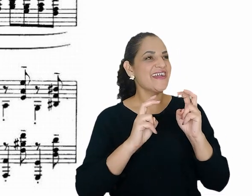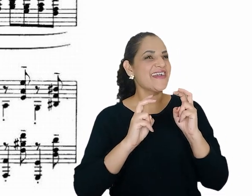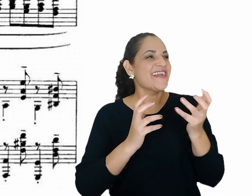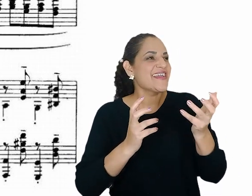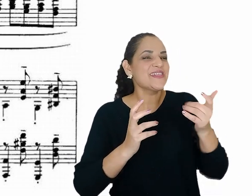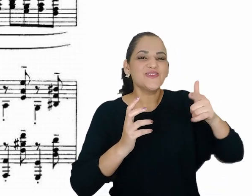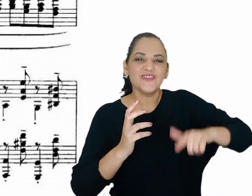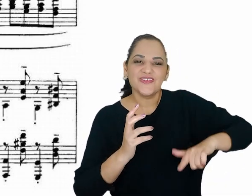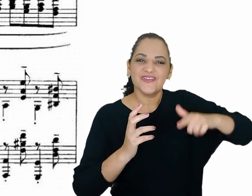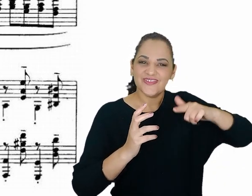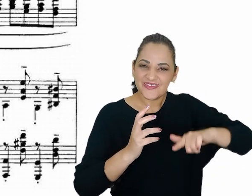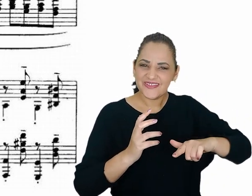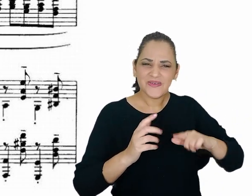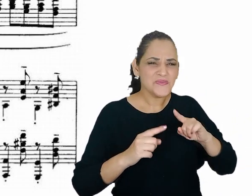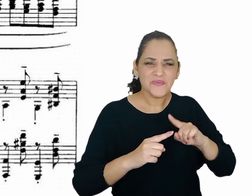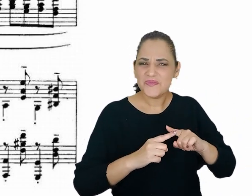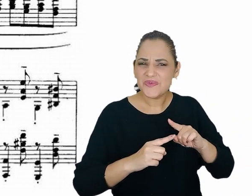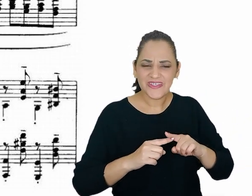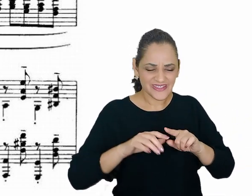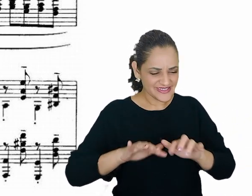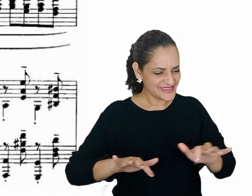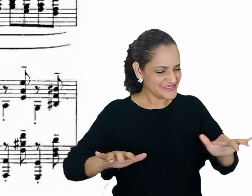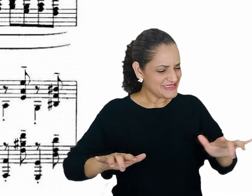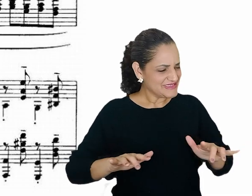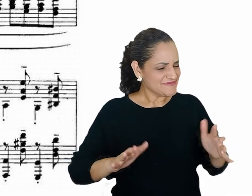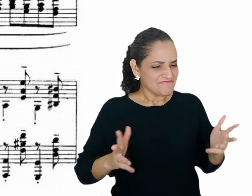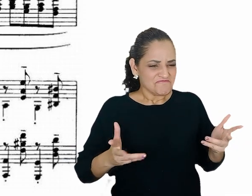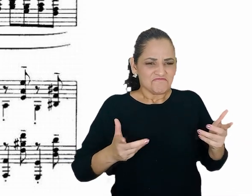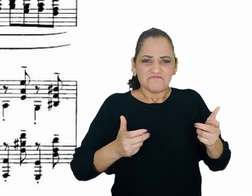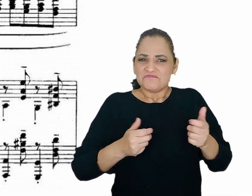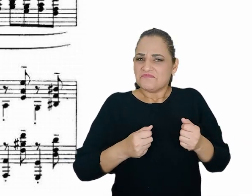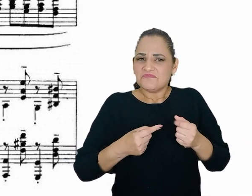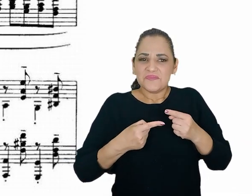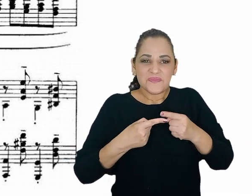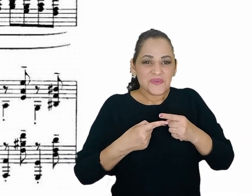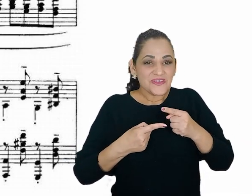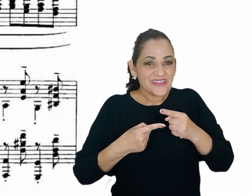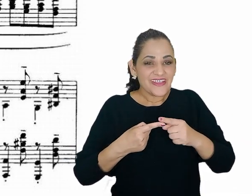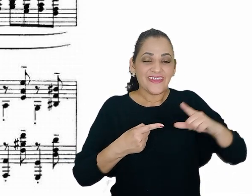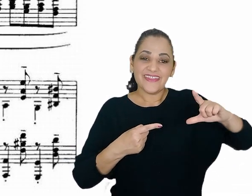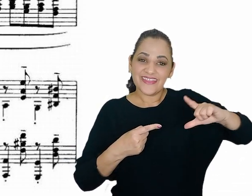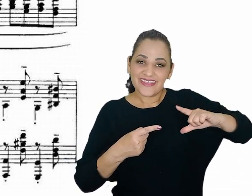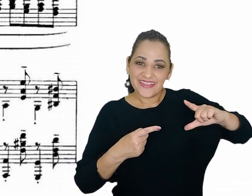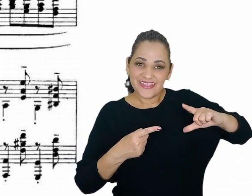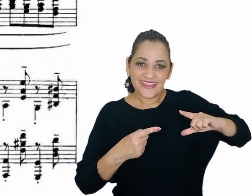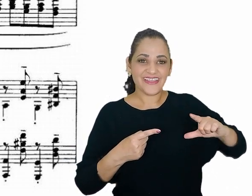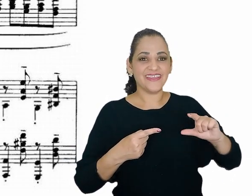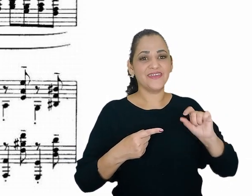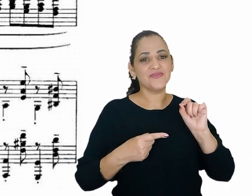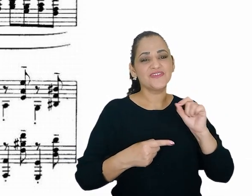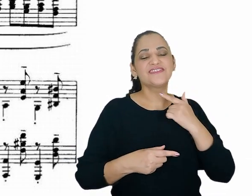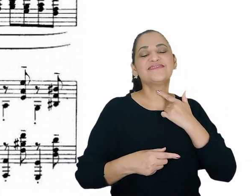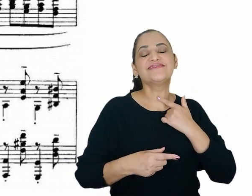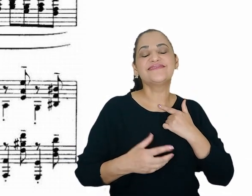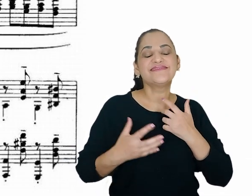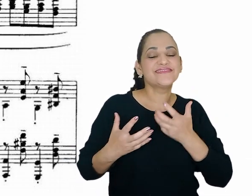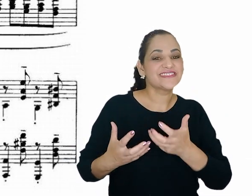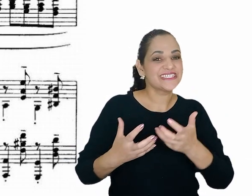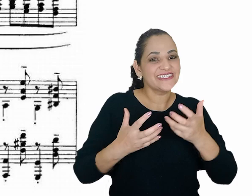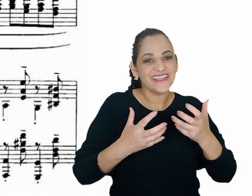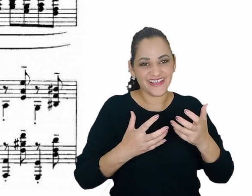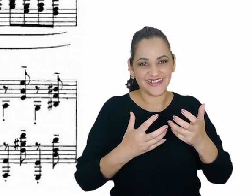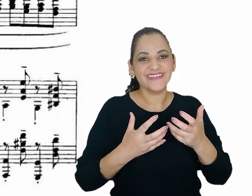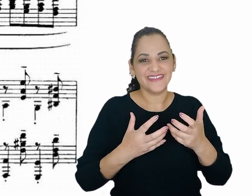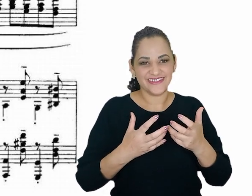O que a torna tão eficaz como peça de concerto? Basicamente, tem tudo o que você